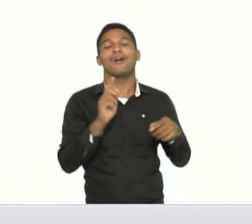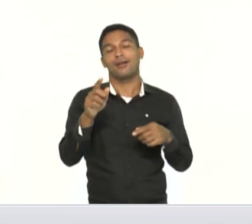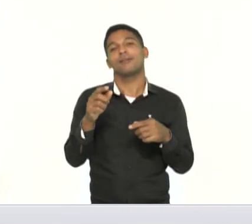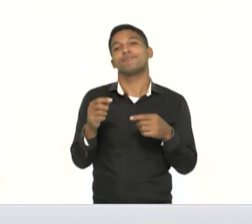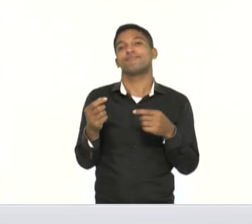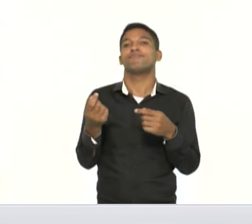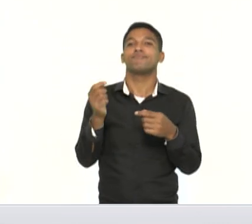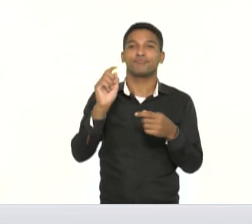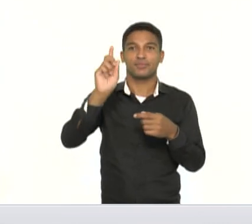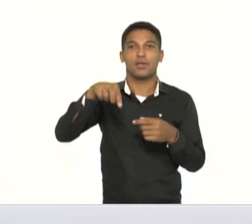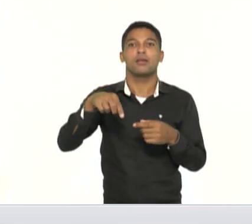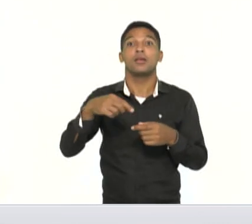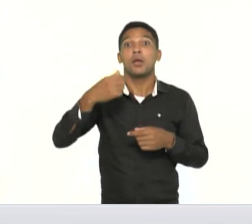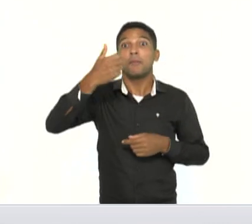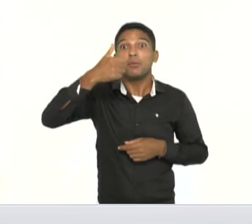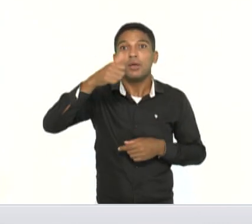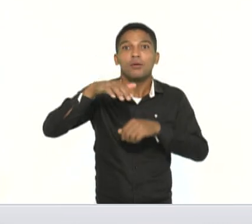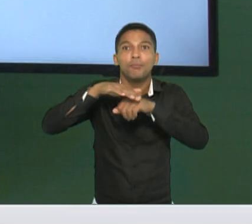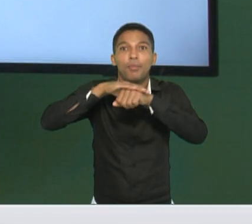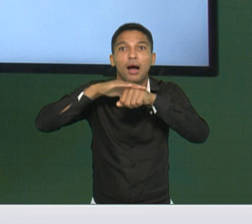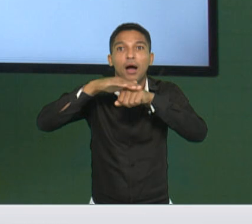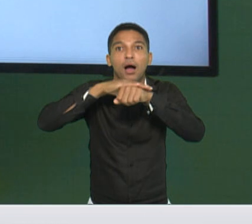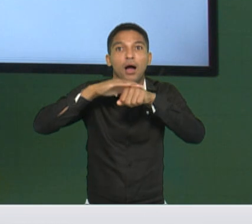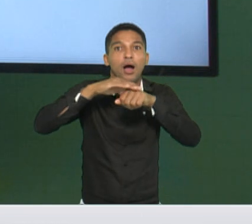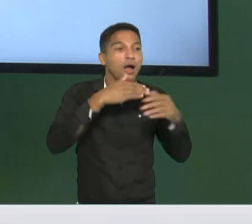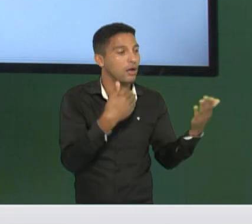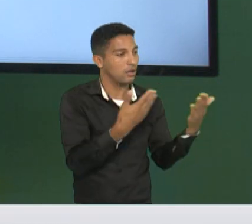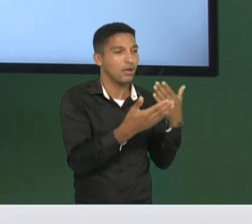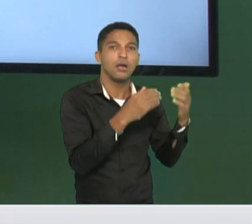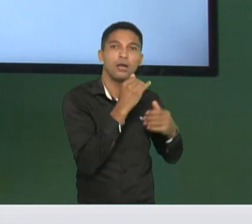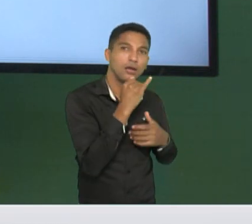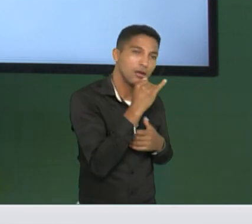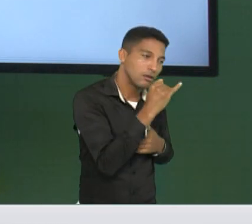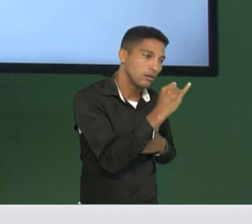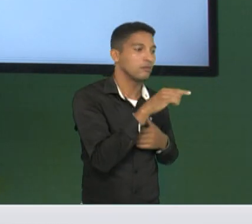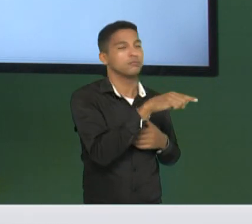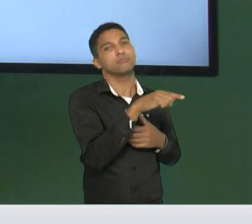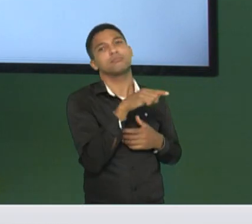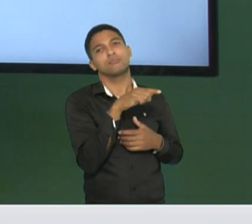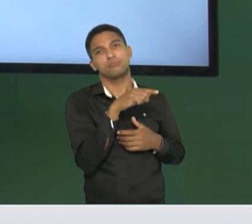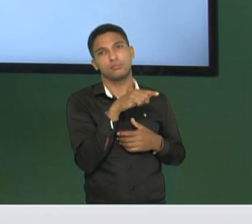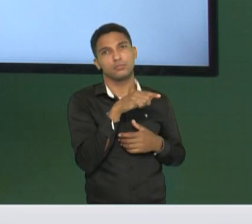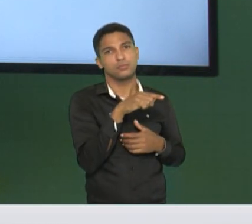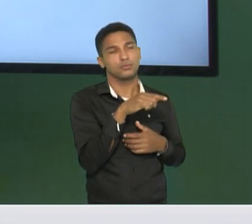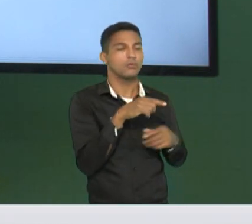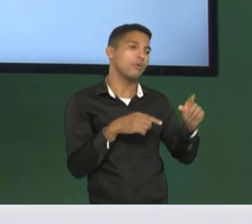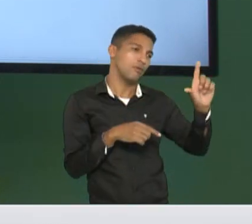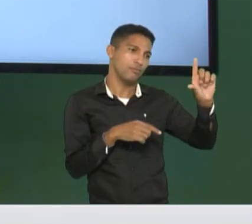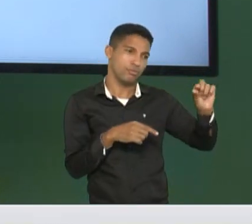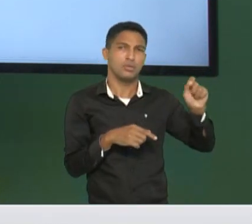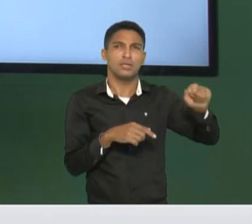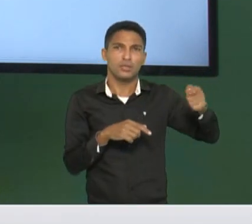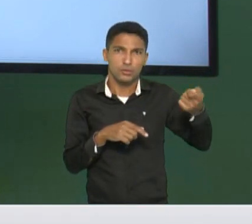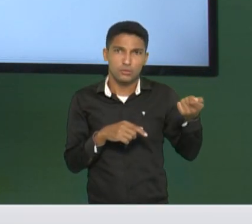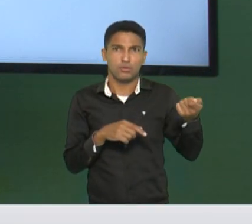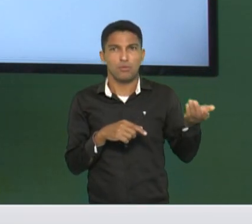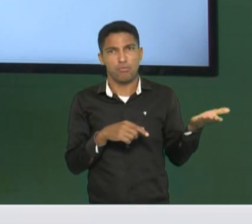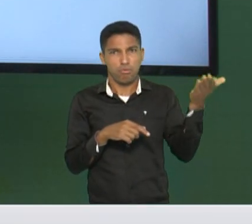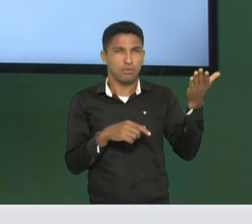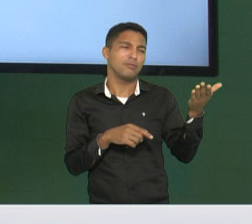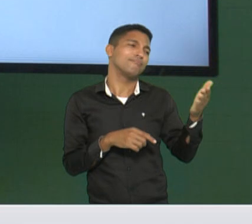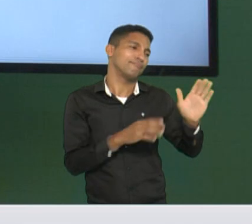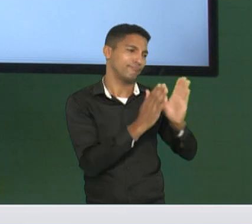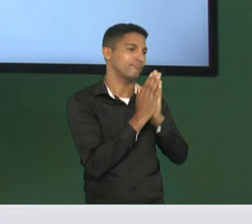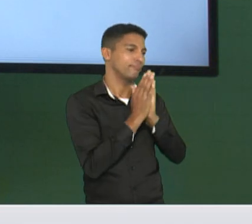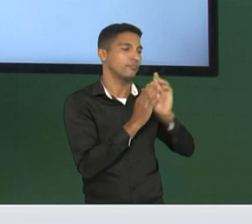gente? Conversar primeiramente com o vizinho é o primeiro passo. Se ele não quiser conversa, daí o problema é dele, né? Você tentou fazer